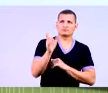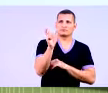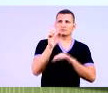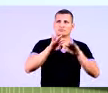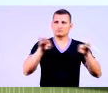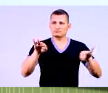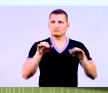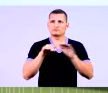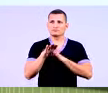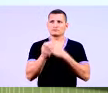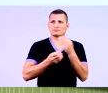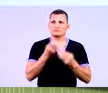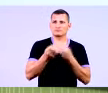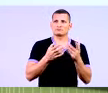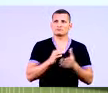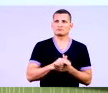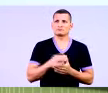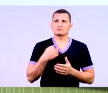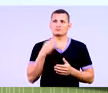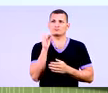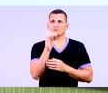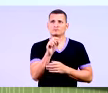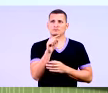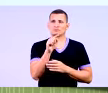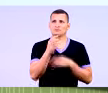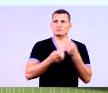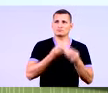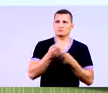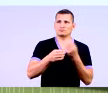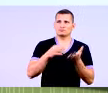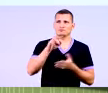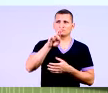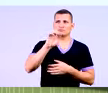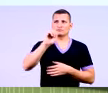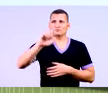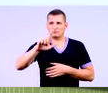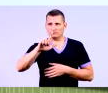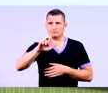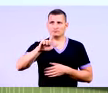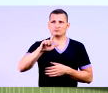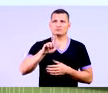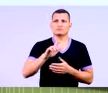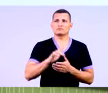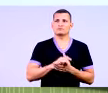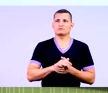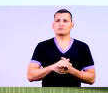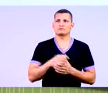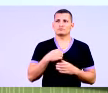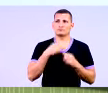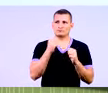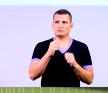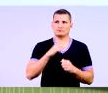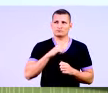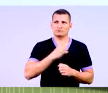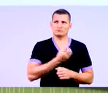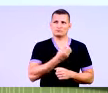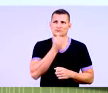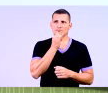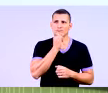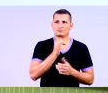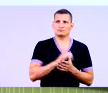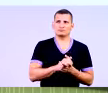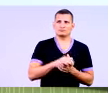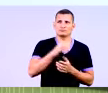como isso porque se eu colocar lá comum é real não é como desse mal após ter números como por exemplo